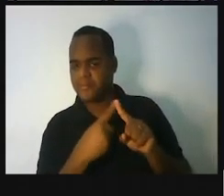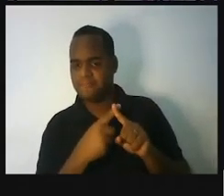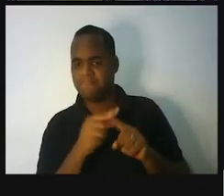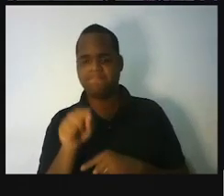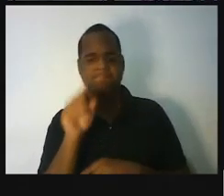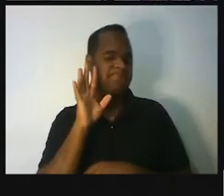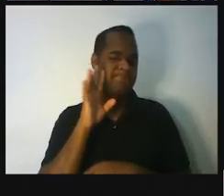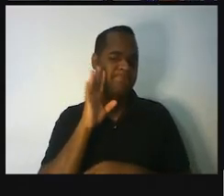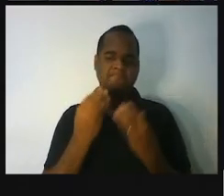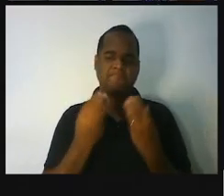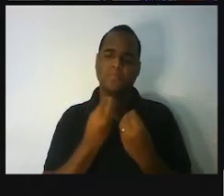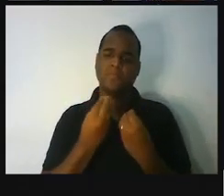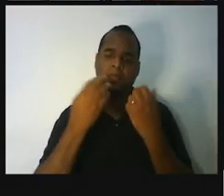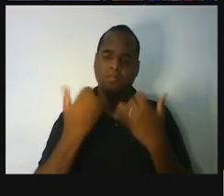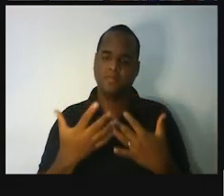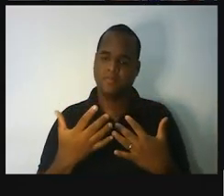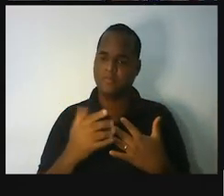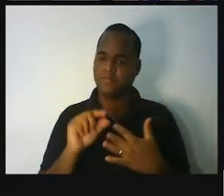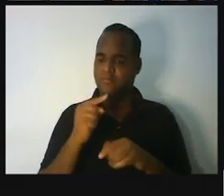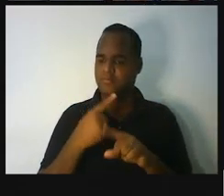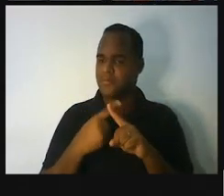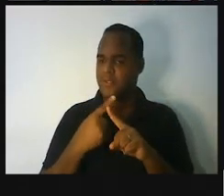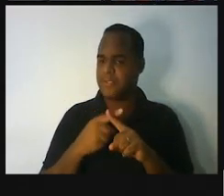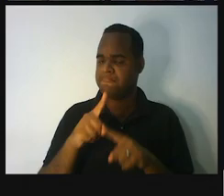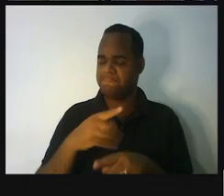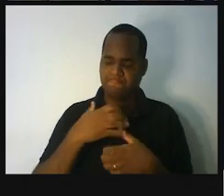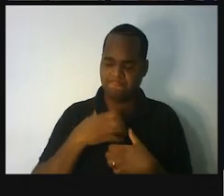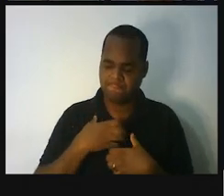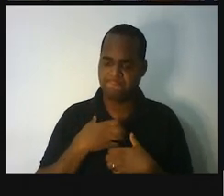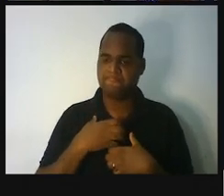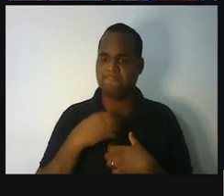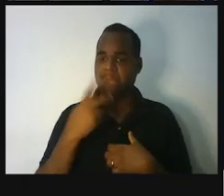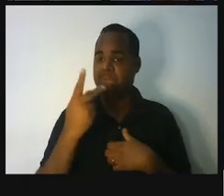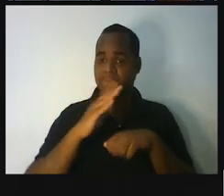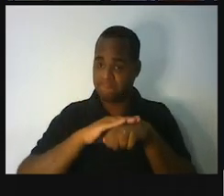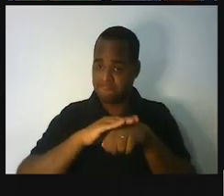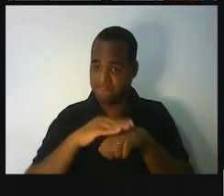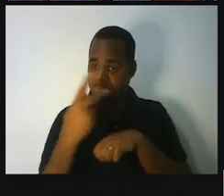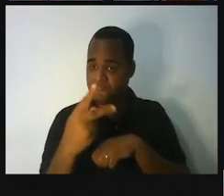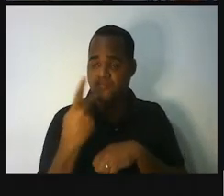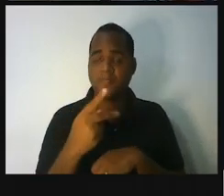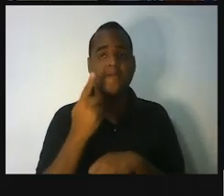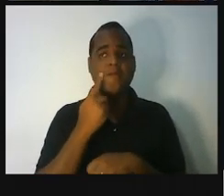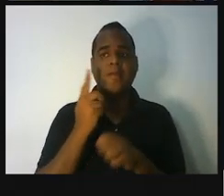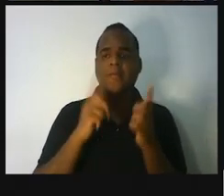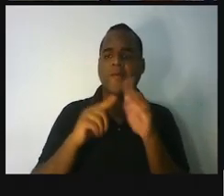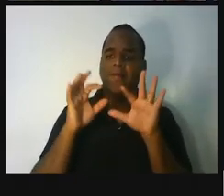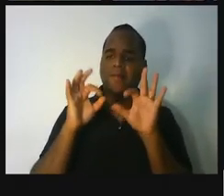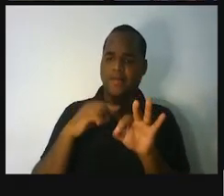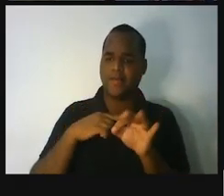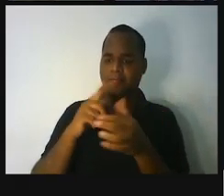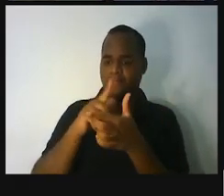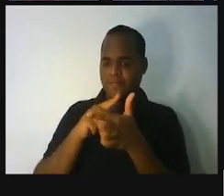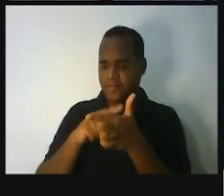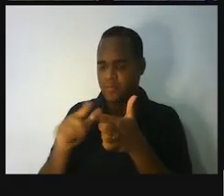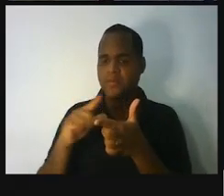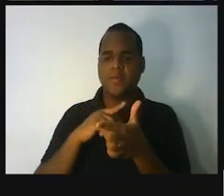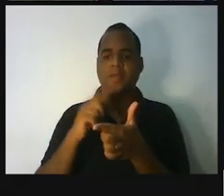pensar nisso? Por que que faz sentido? Não dá. Por que que a gente não consegue dividir um número por